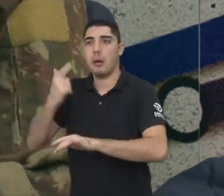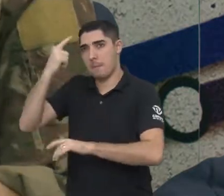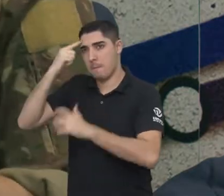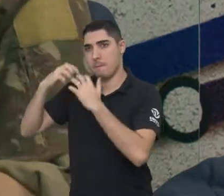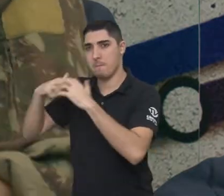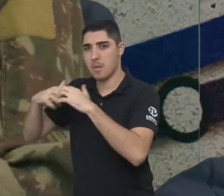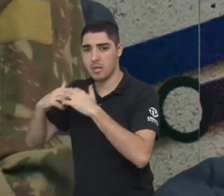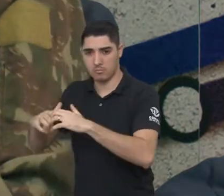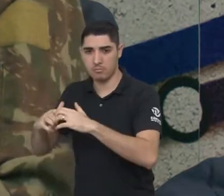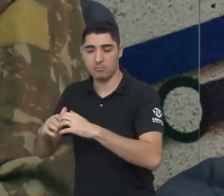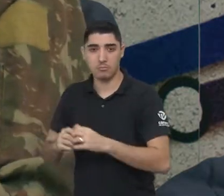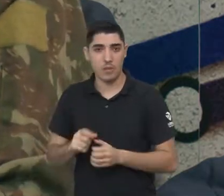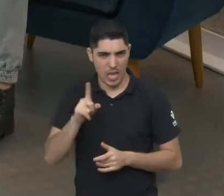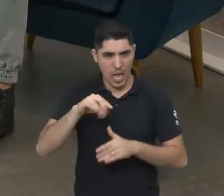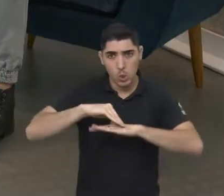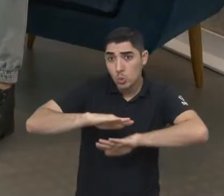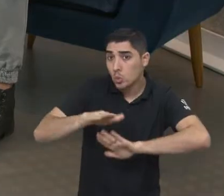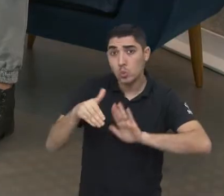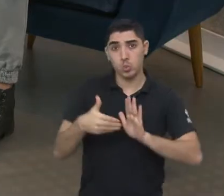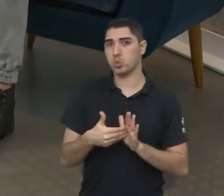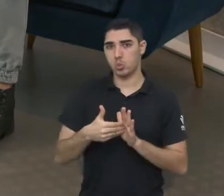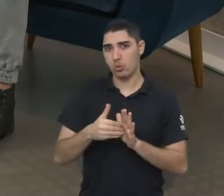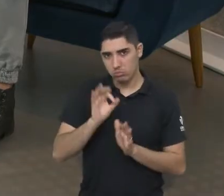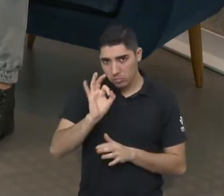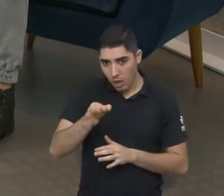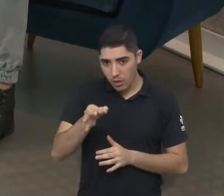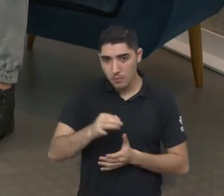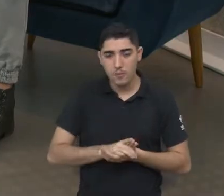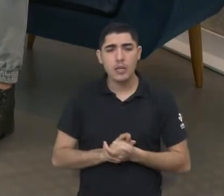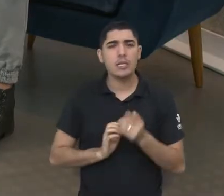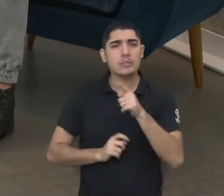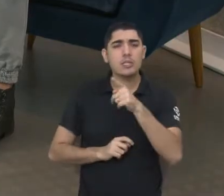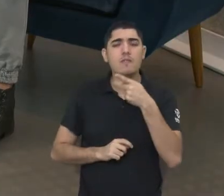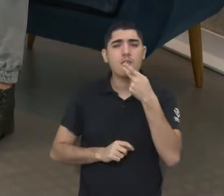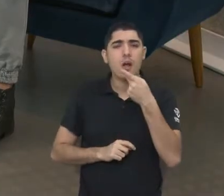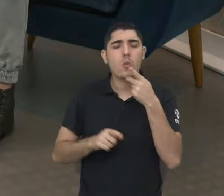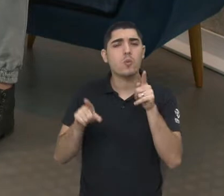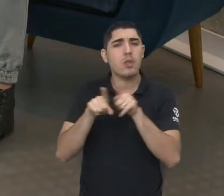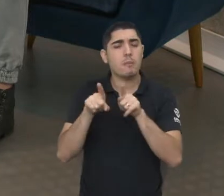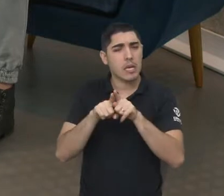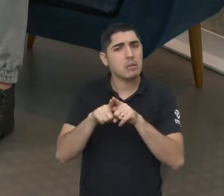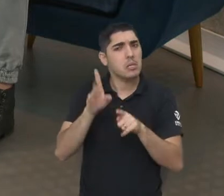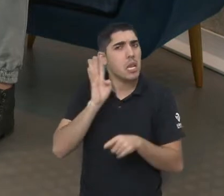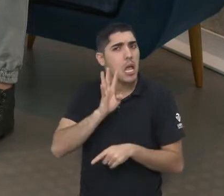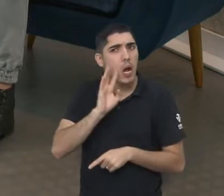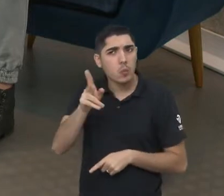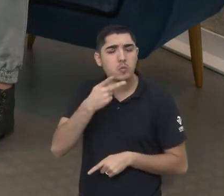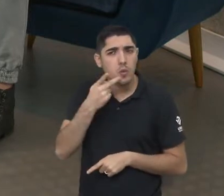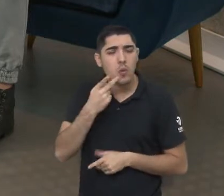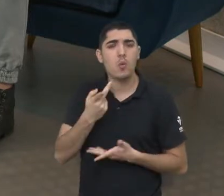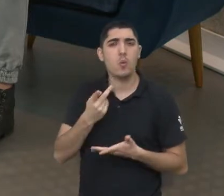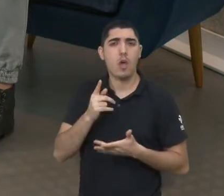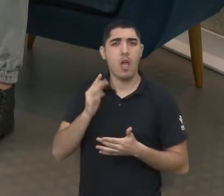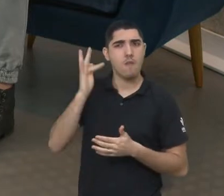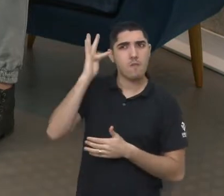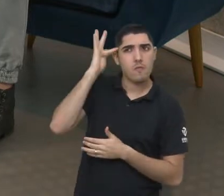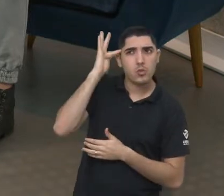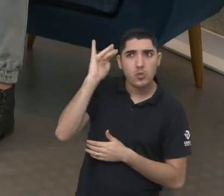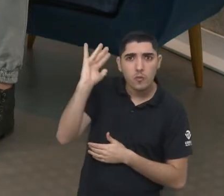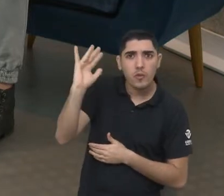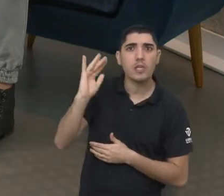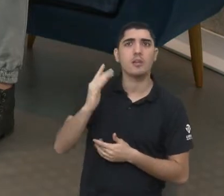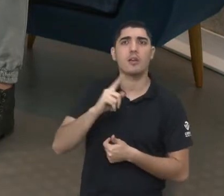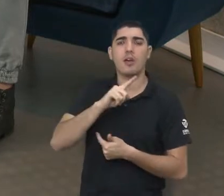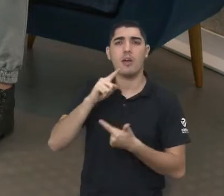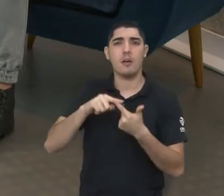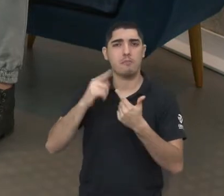né? Esse um conjunto, todo, né? essa triade. É um todo. Isso. E você falou muito bem, né? Você falou assim,